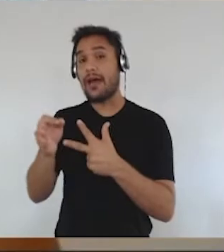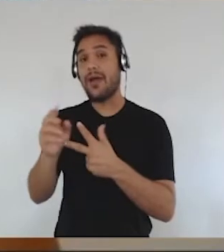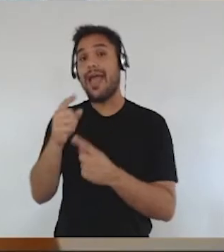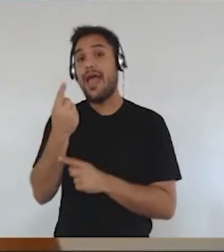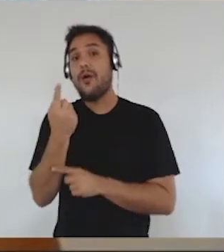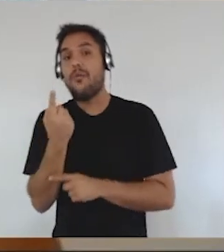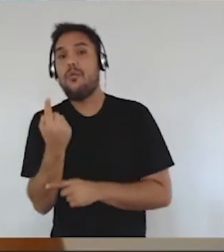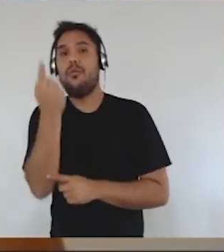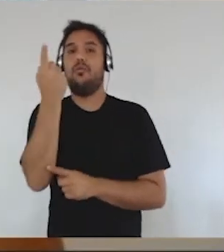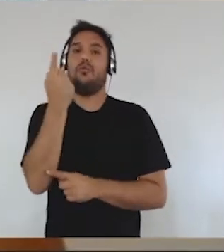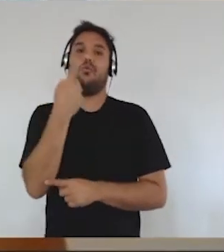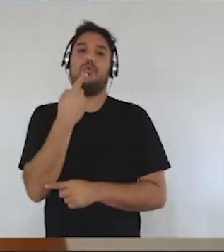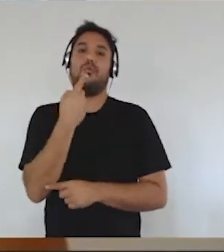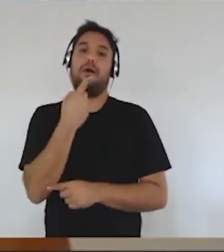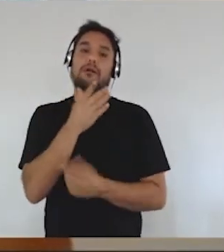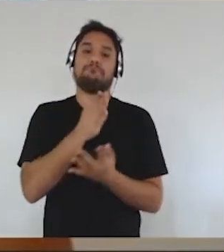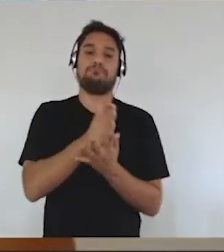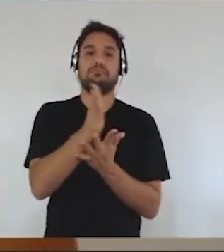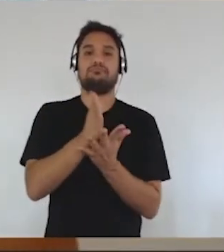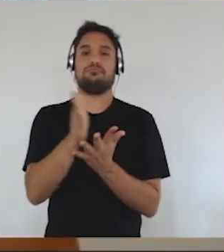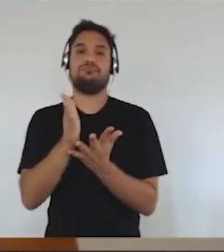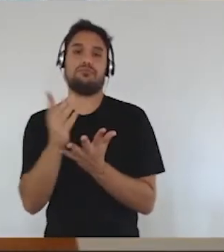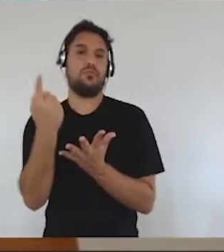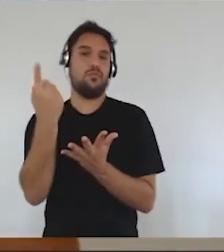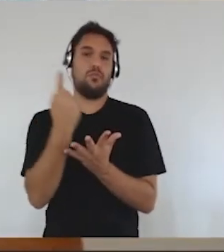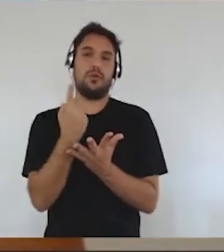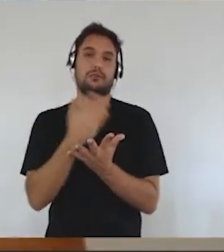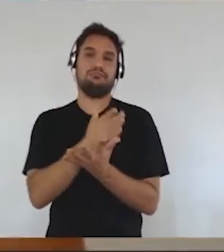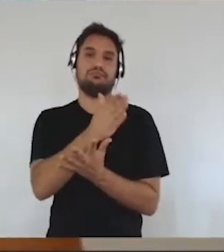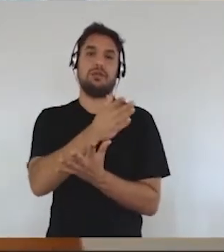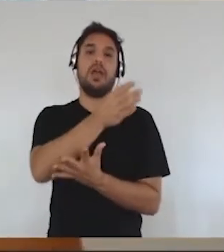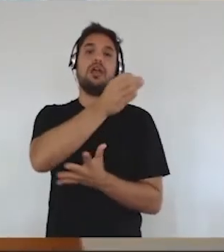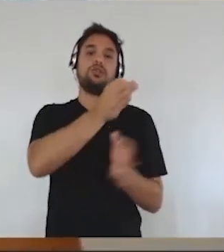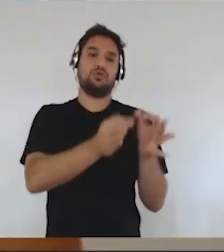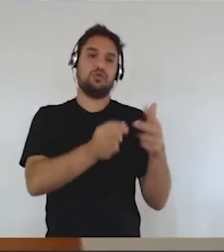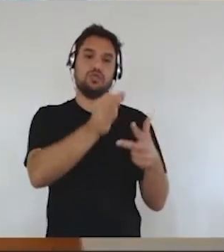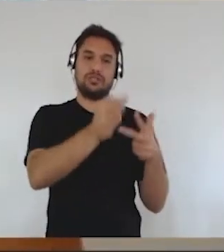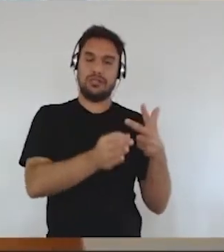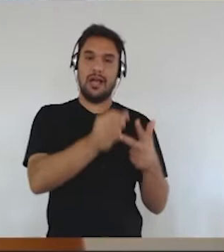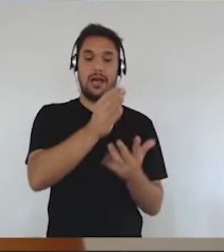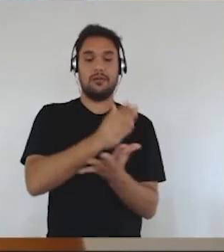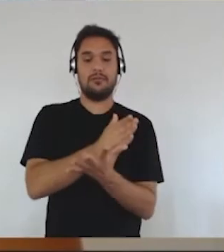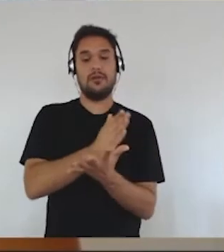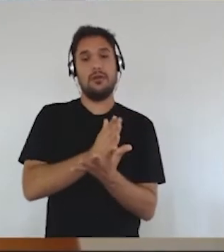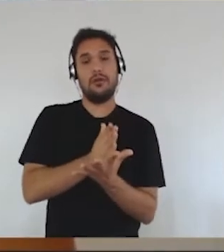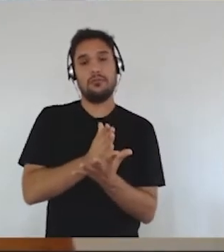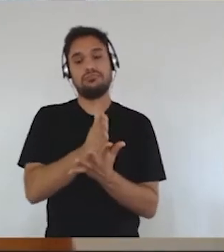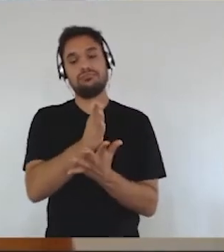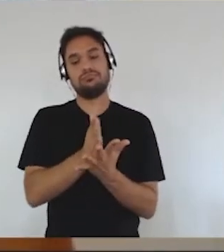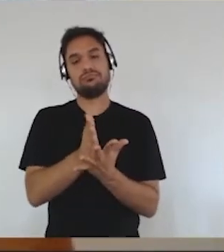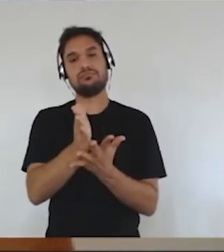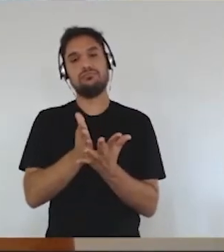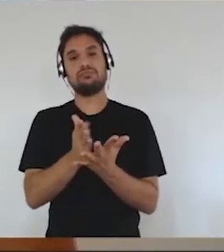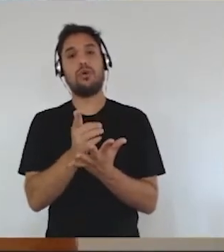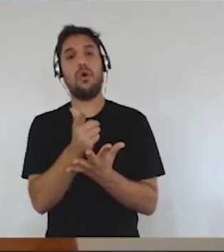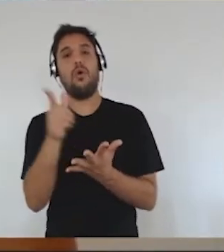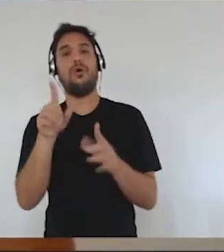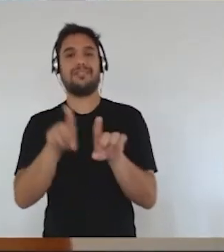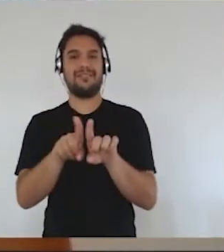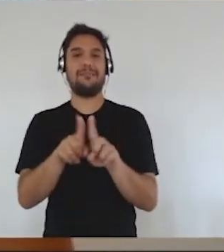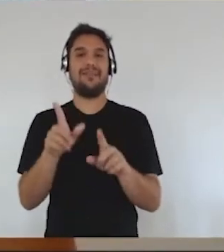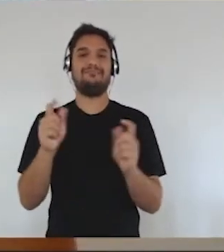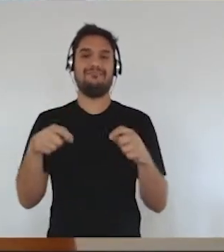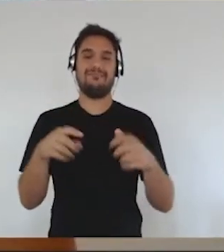formas de se chegar à justiça. Podemos chegar à justiça desejada dentro dessas soluções adequadas de